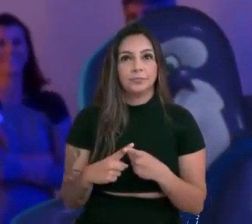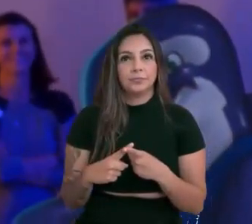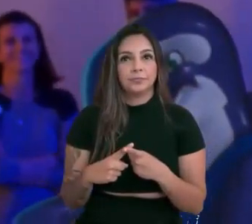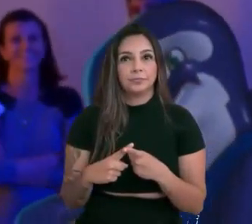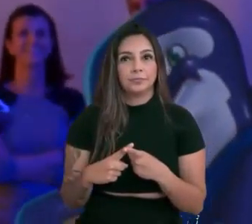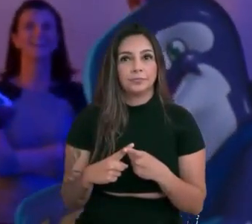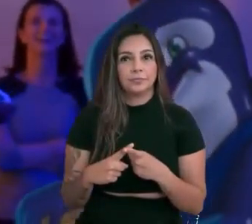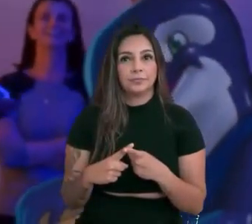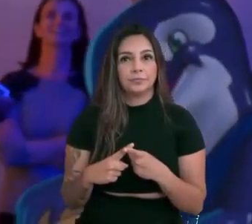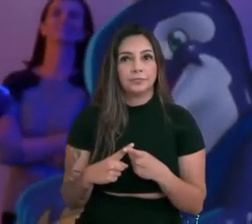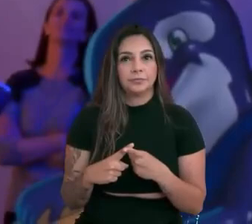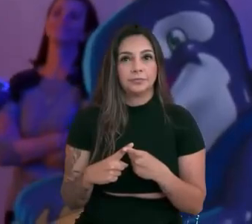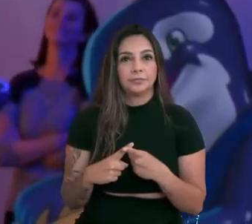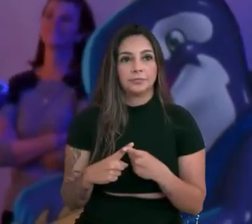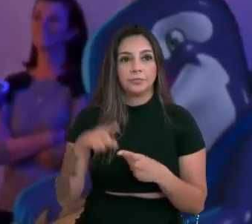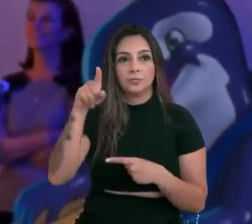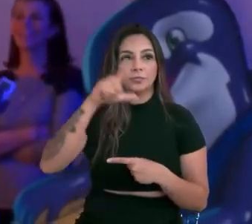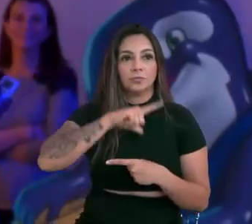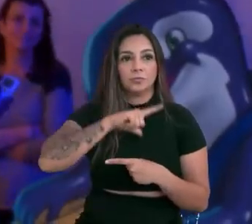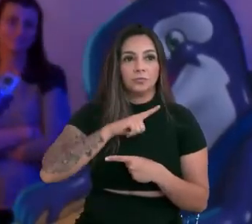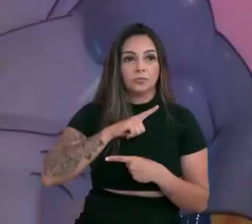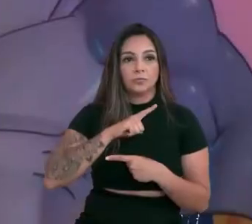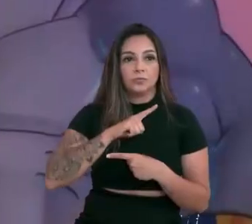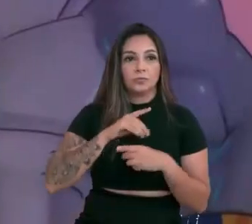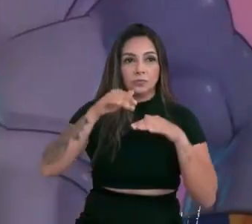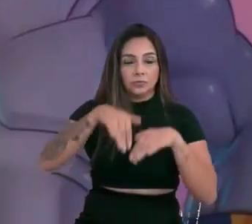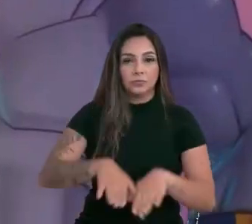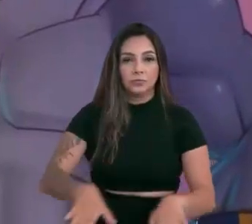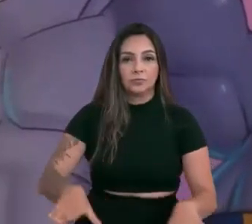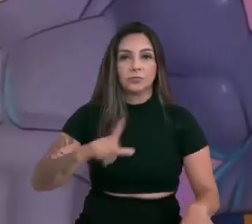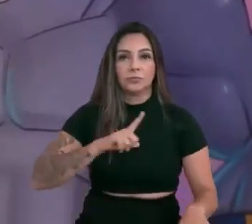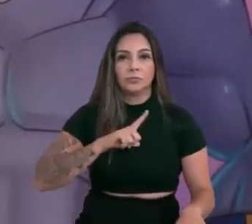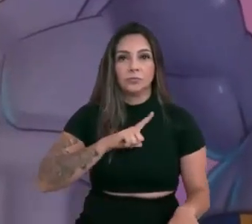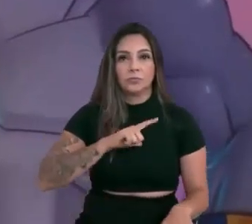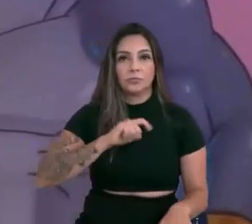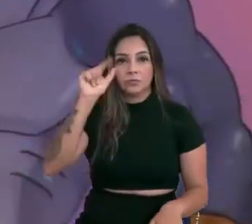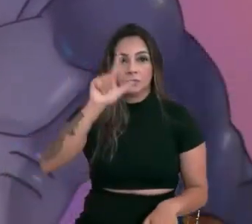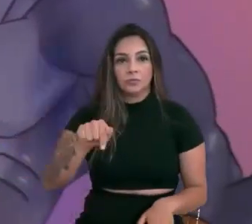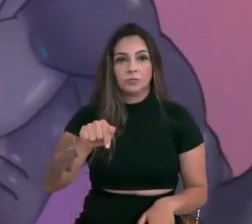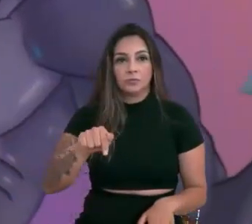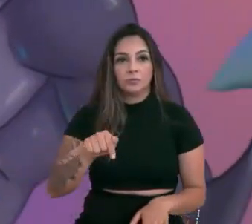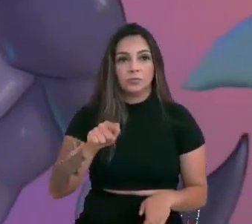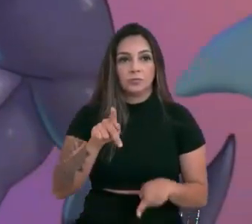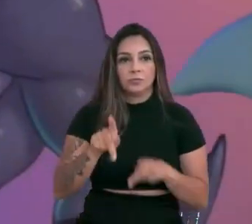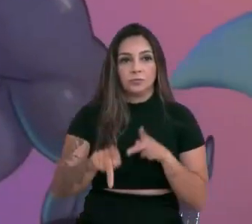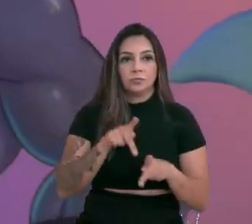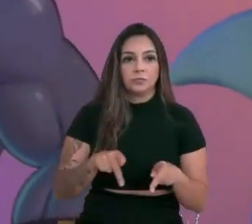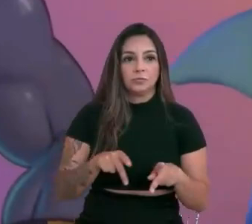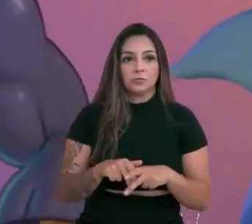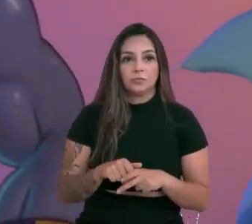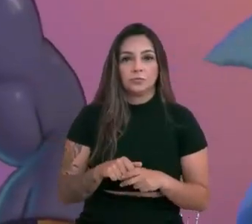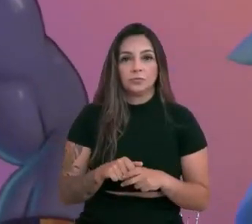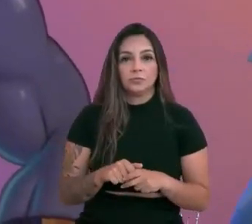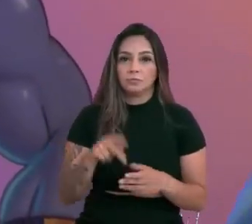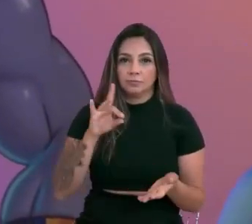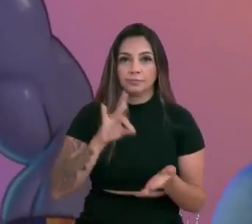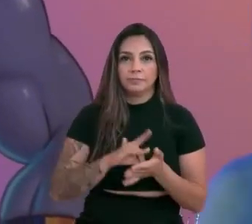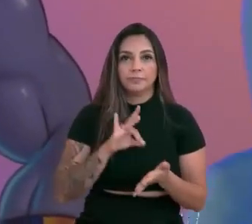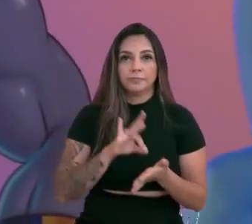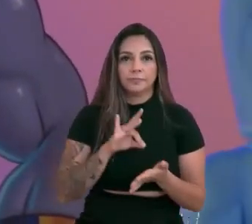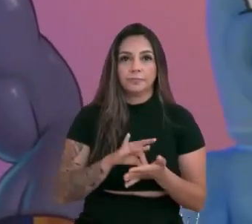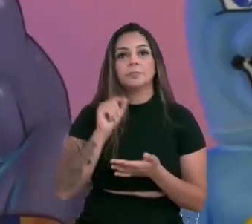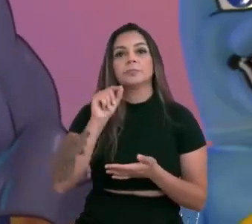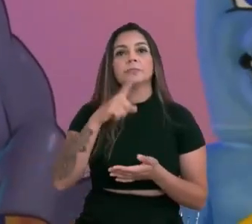Além do Capitão Mergulho, tem um monte de azulianos aqui na plateia. Não é verdade? Quem aqui